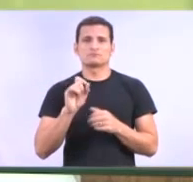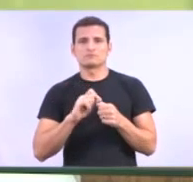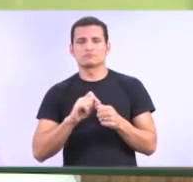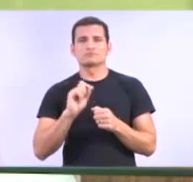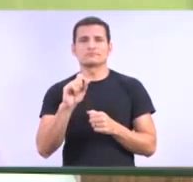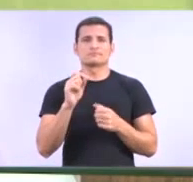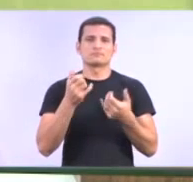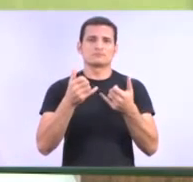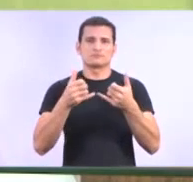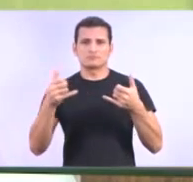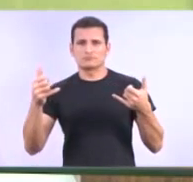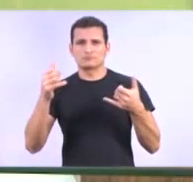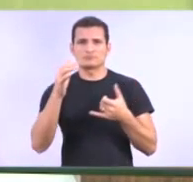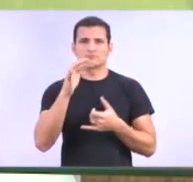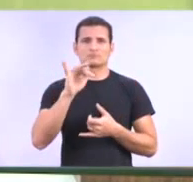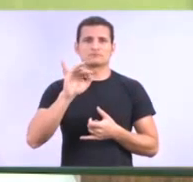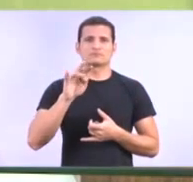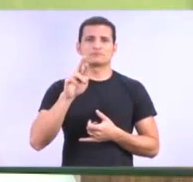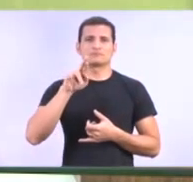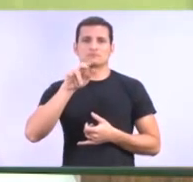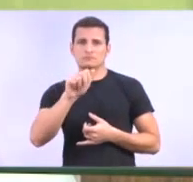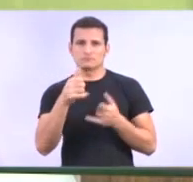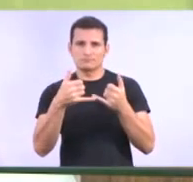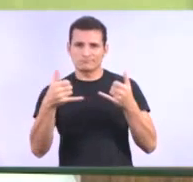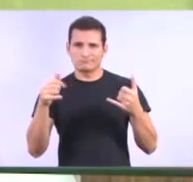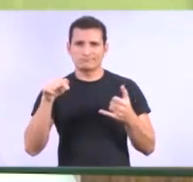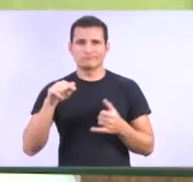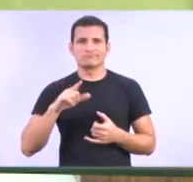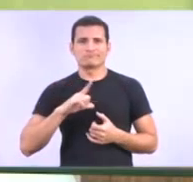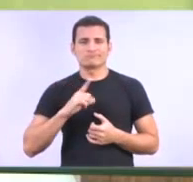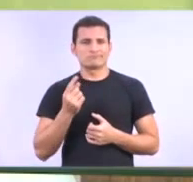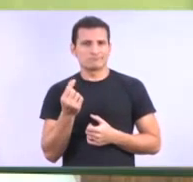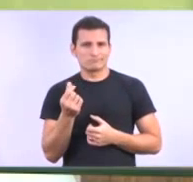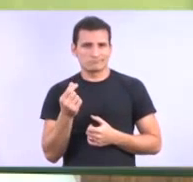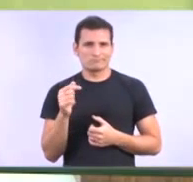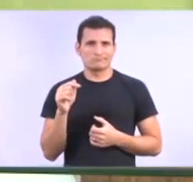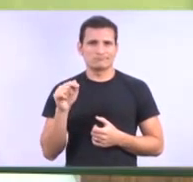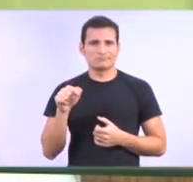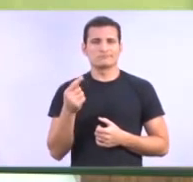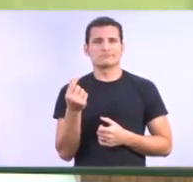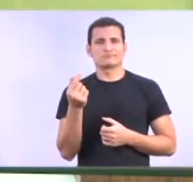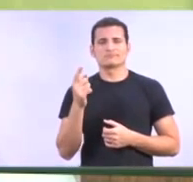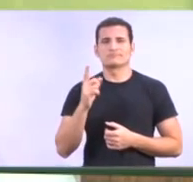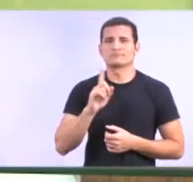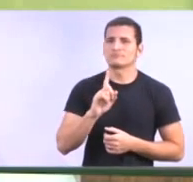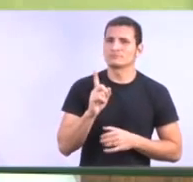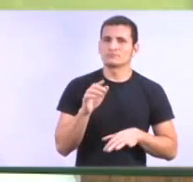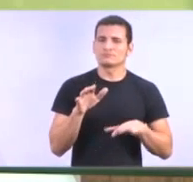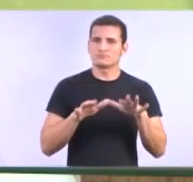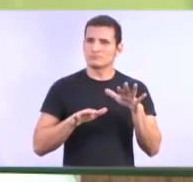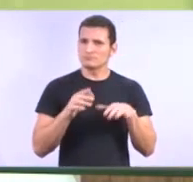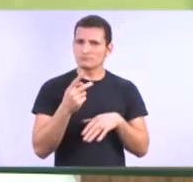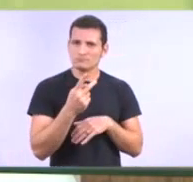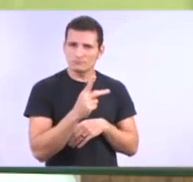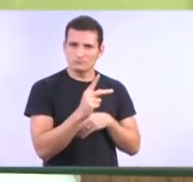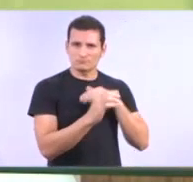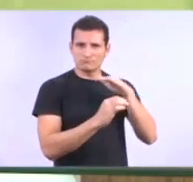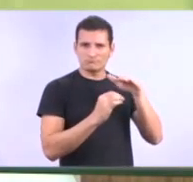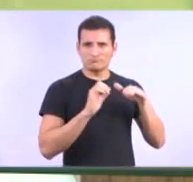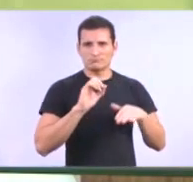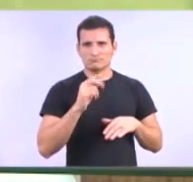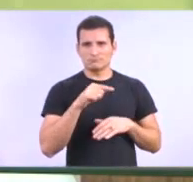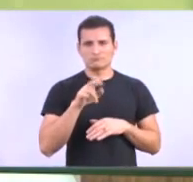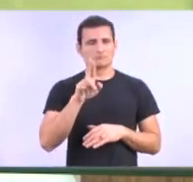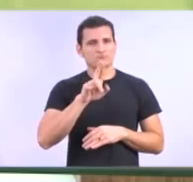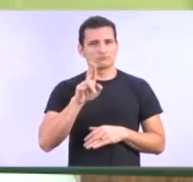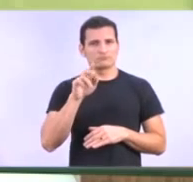através de cabo. Isso tudo tem um custo. Esse custo já não depende da empresa ou do usuário.